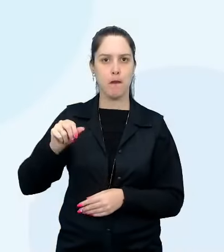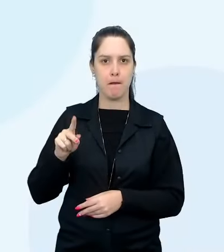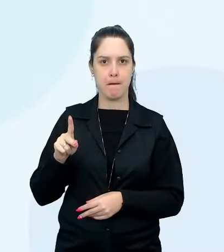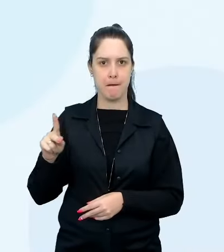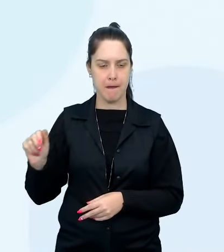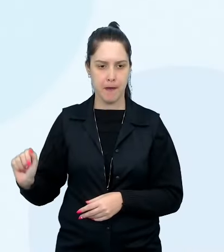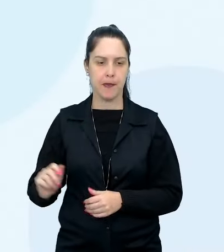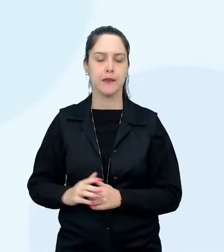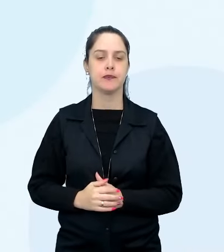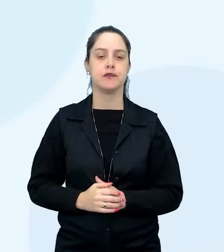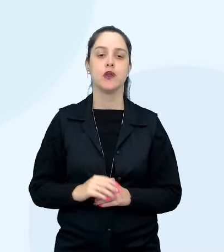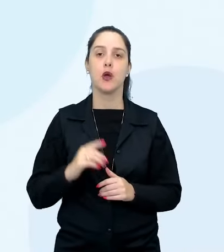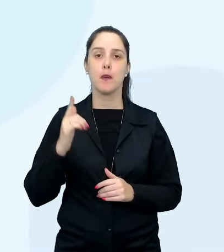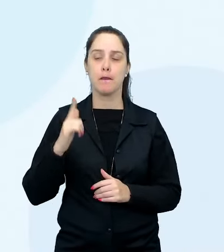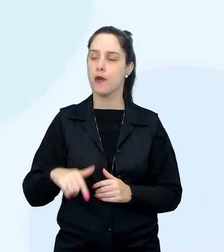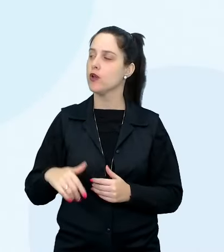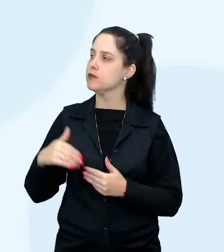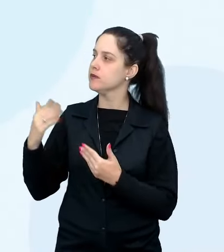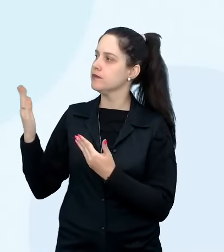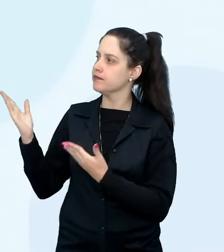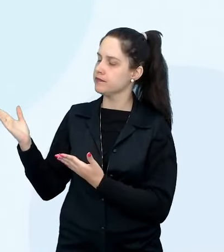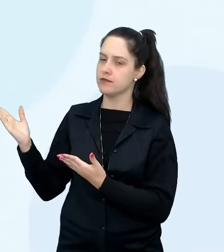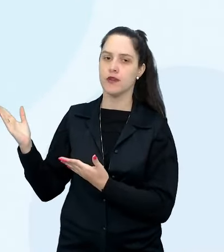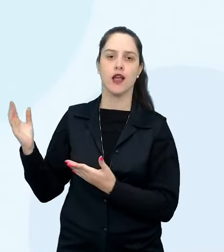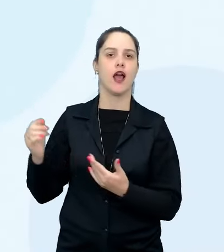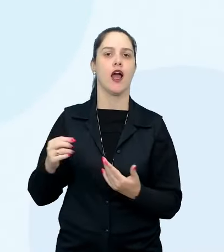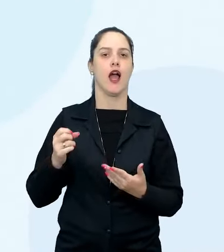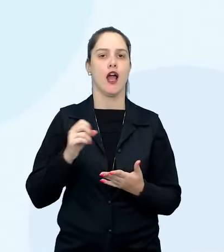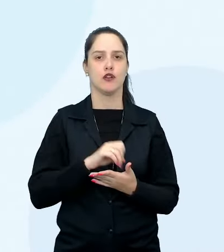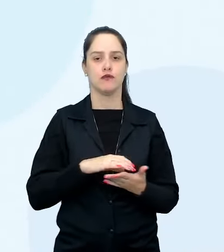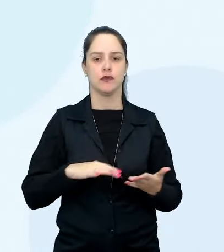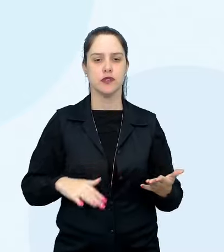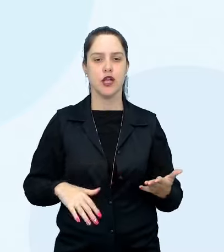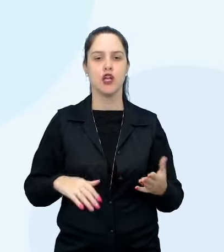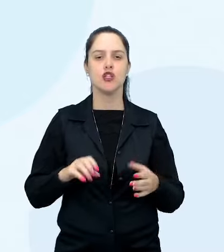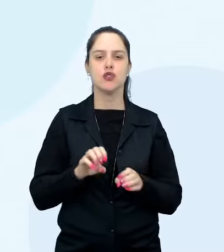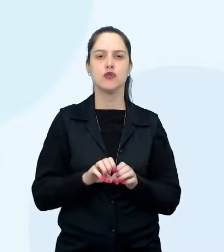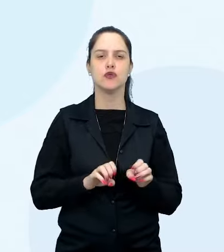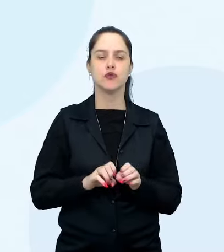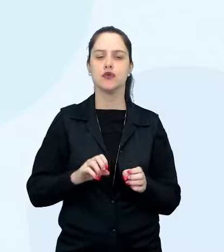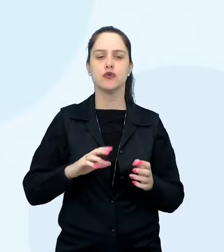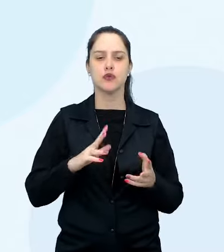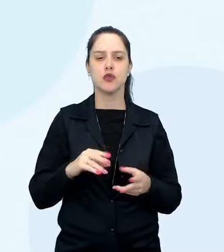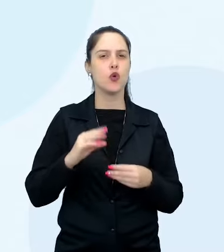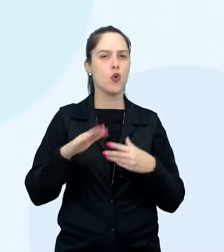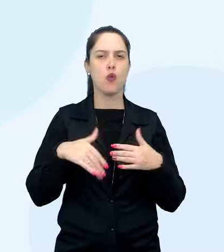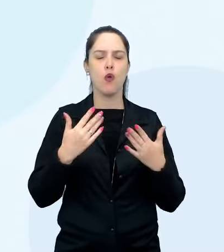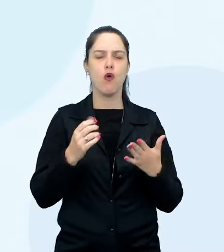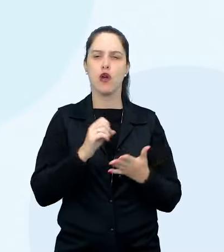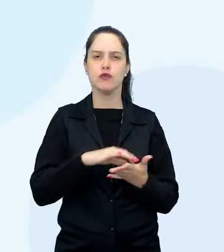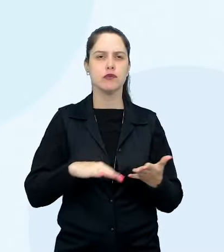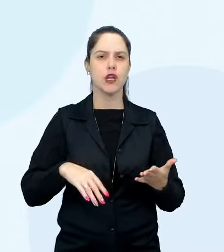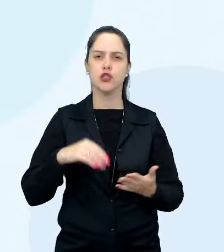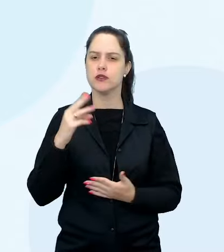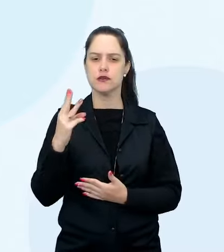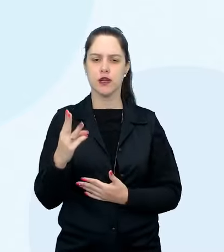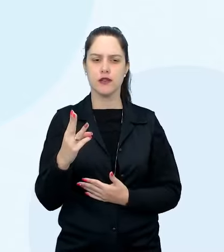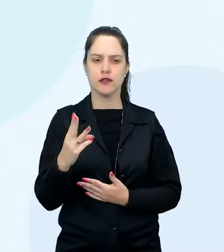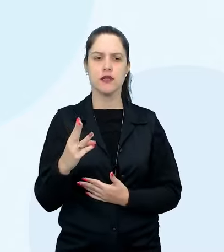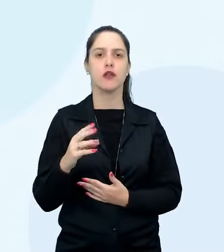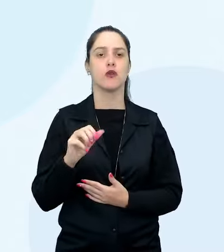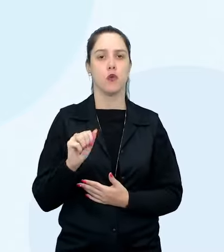Próxima atividade, olhando ainda a estrutura, a gente vai fazer um recorte da atividade 3, tá? Então, nesta